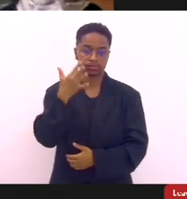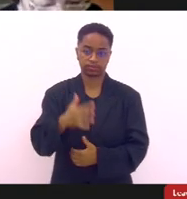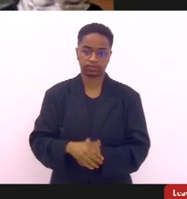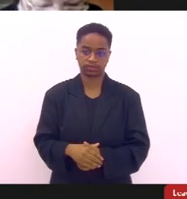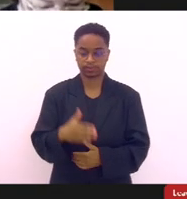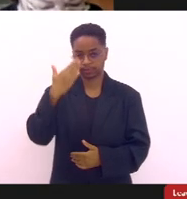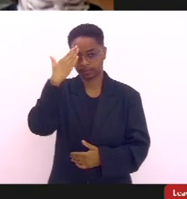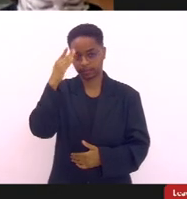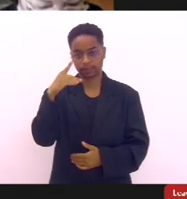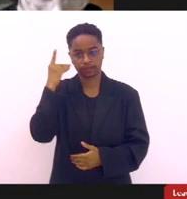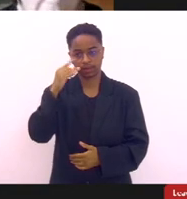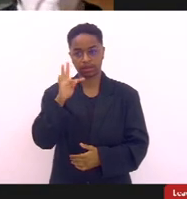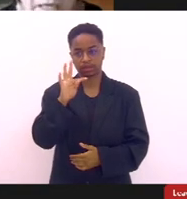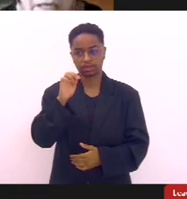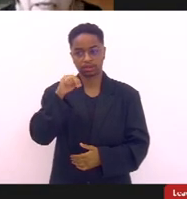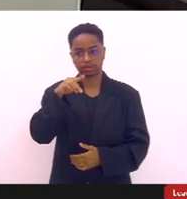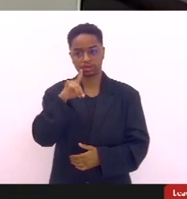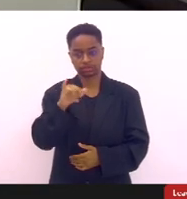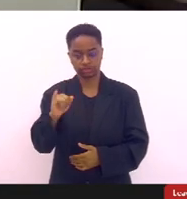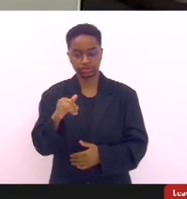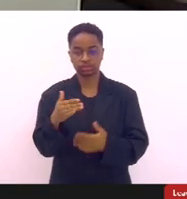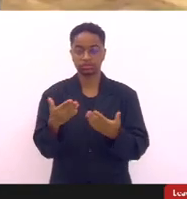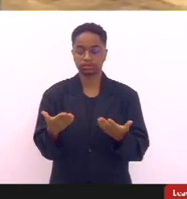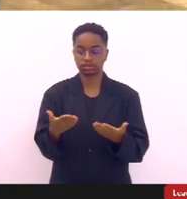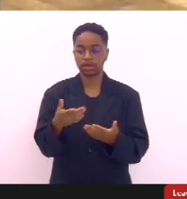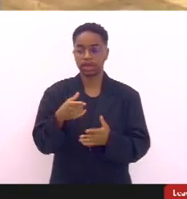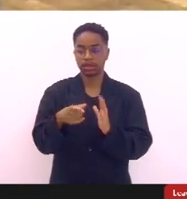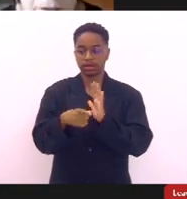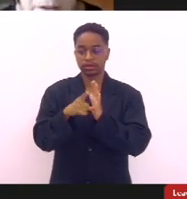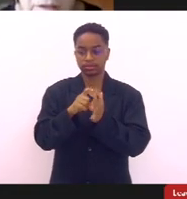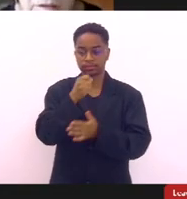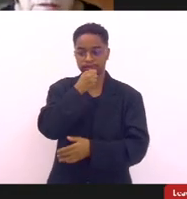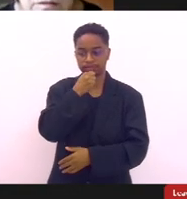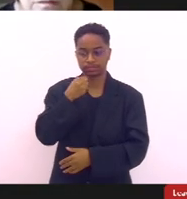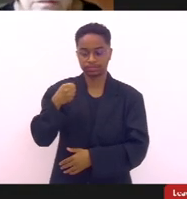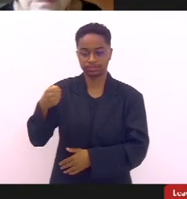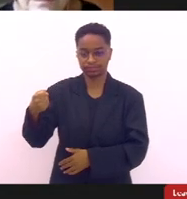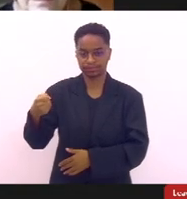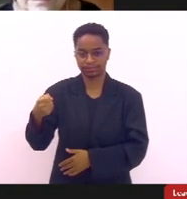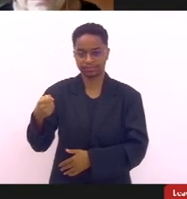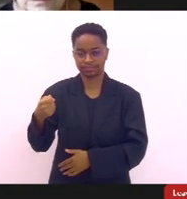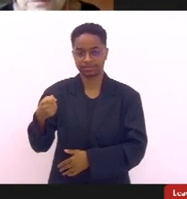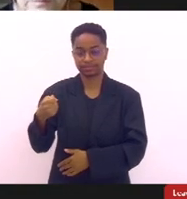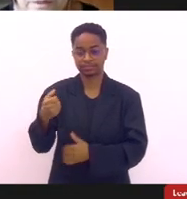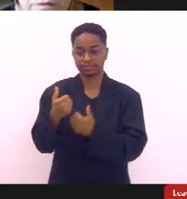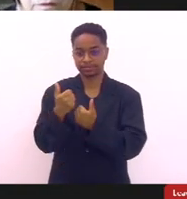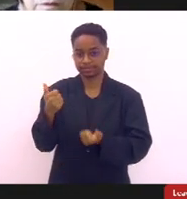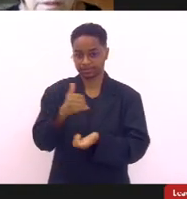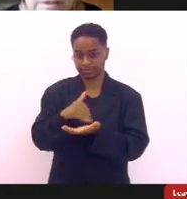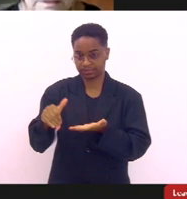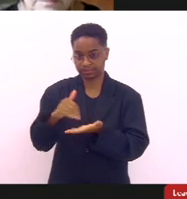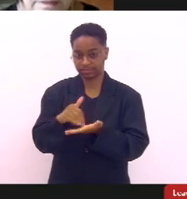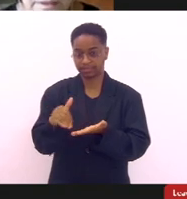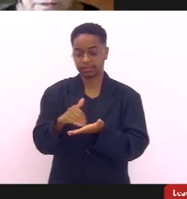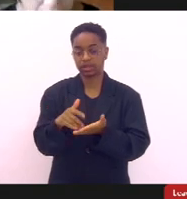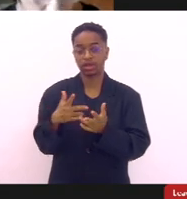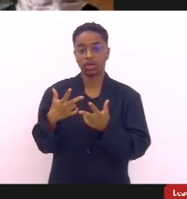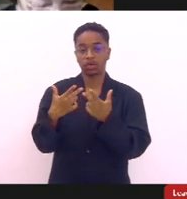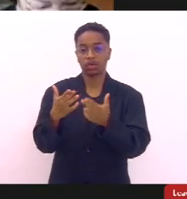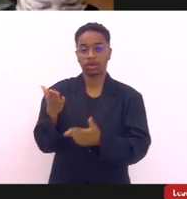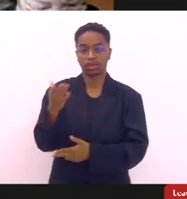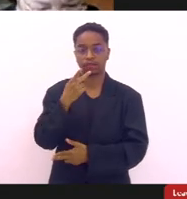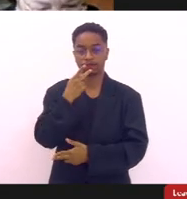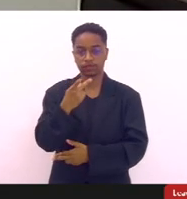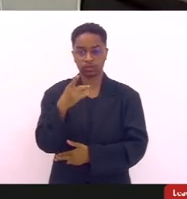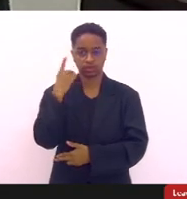Obrigada, deputado Tandi. Antes de voltar aqui para o nosso subsecretário, na linha do que o deputado Tandi falou,